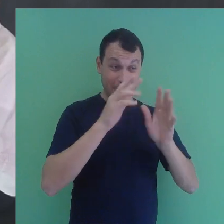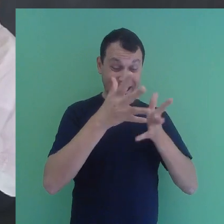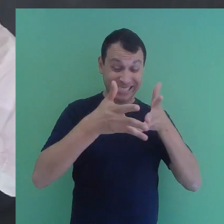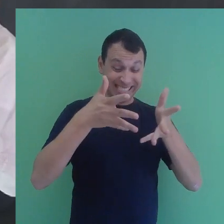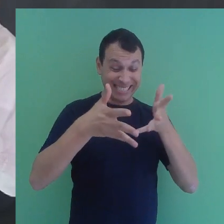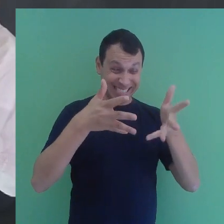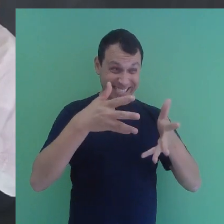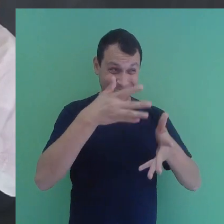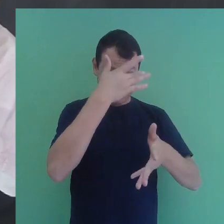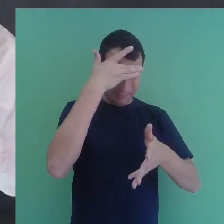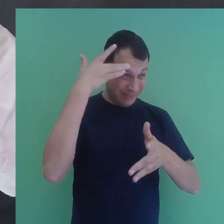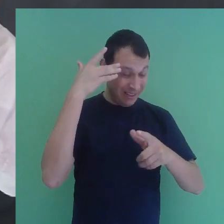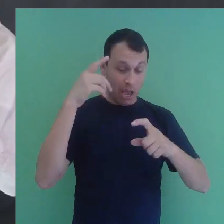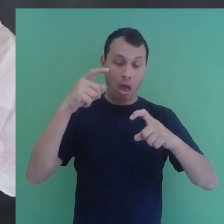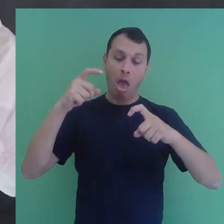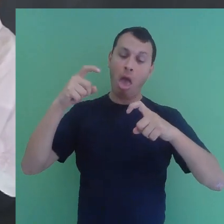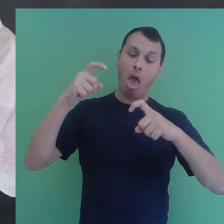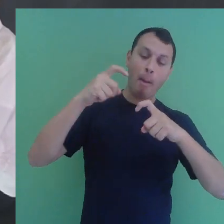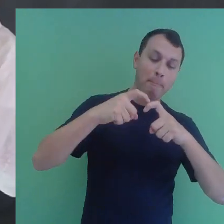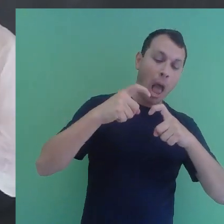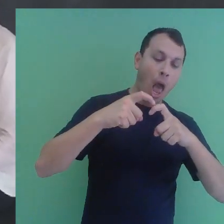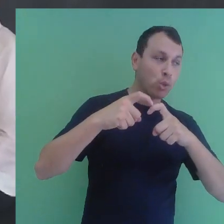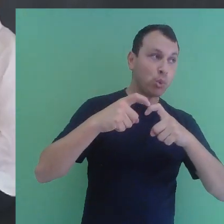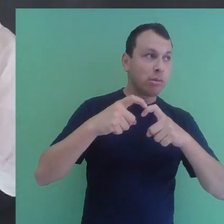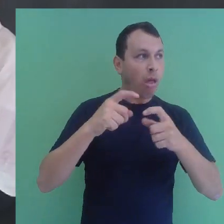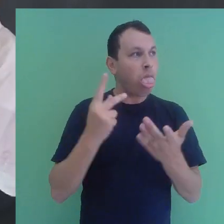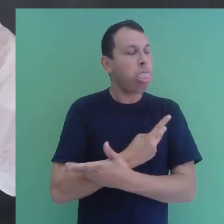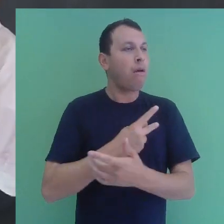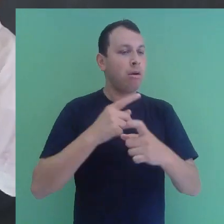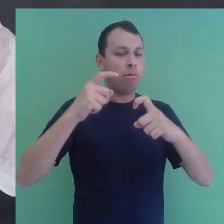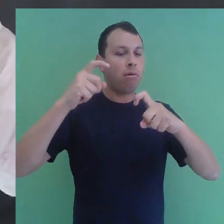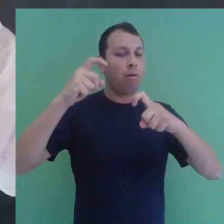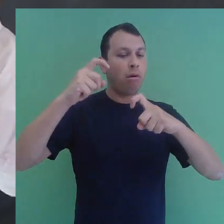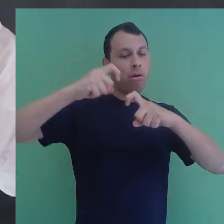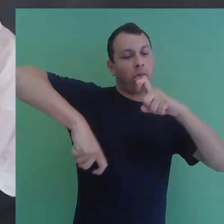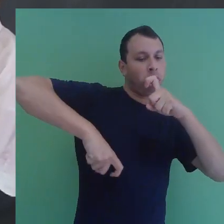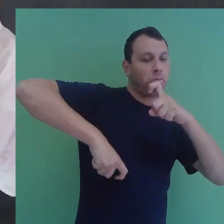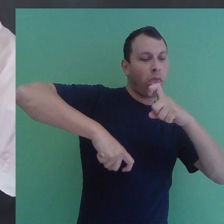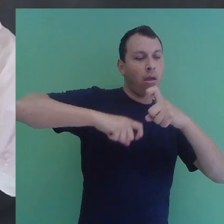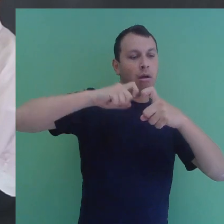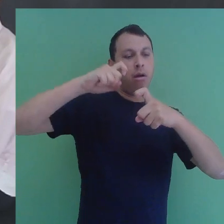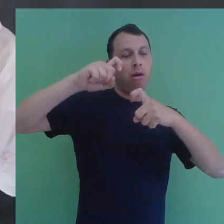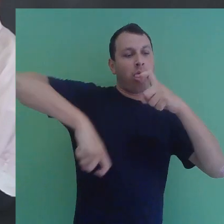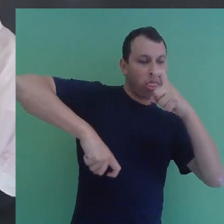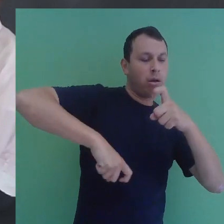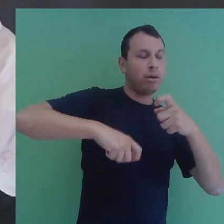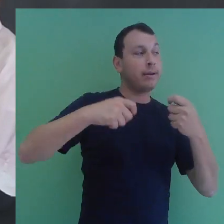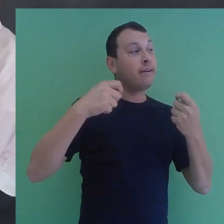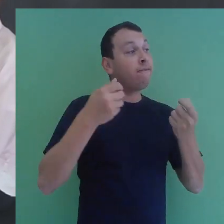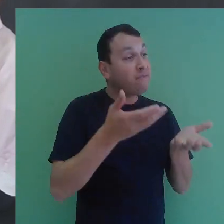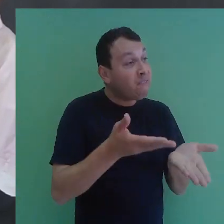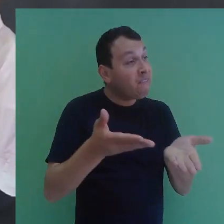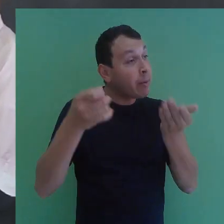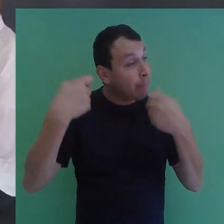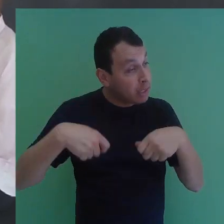ela fez o sinal de sexo. Então, ela estava dizendo para o surdo: você precisa fazer sexo.